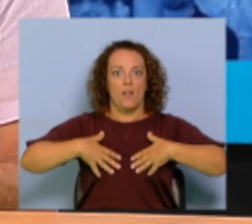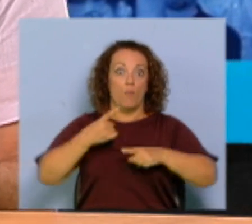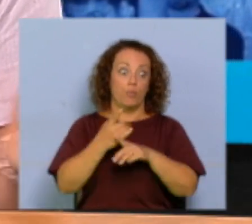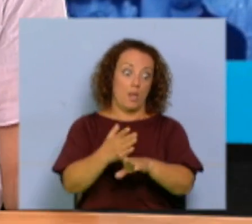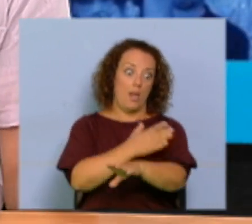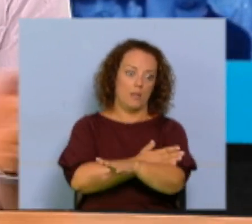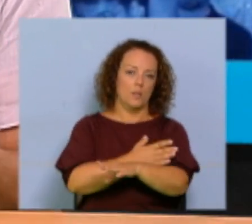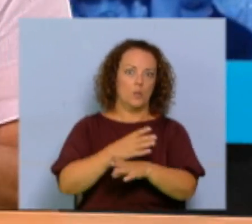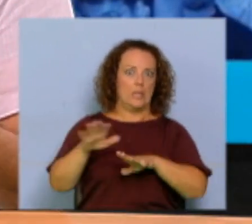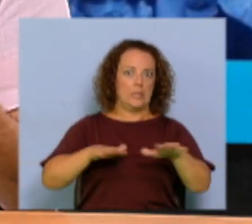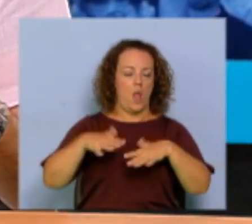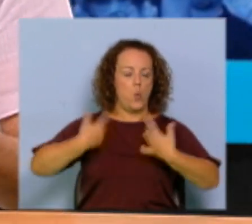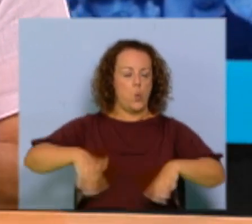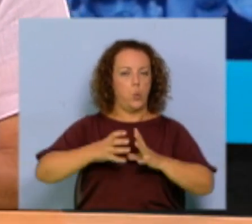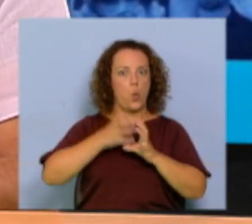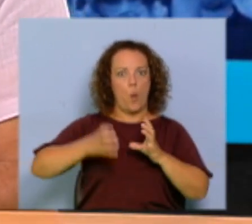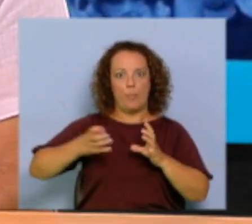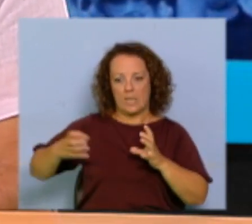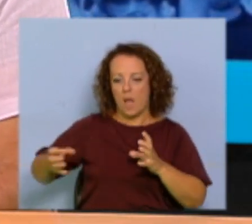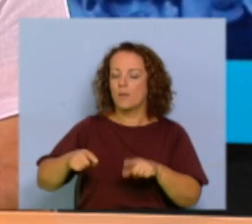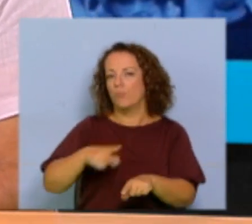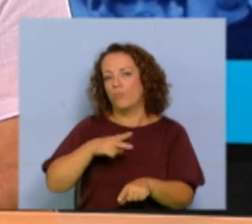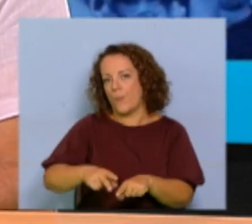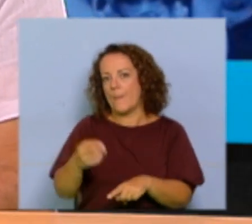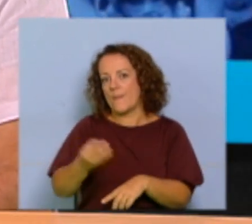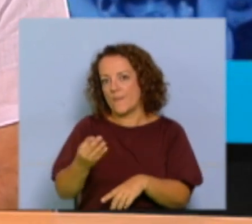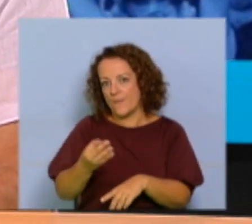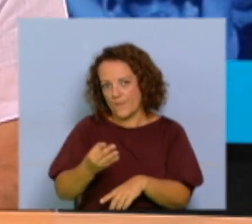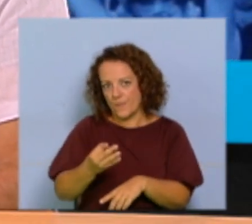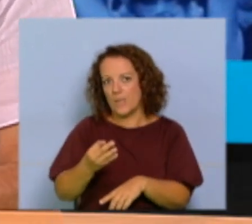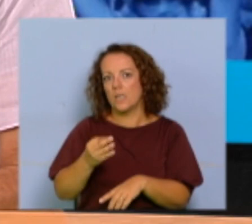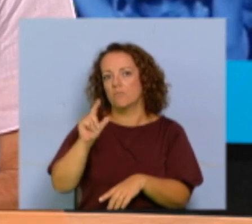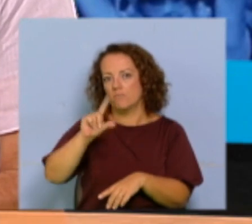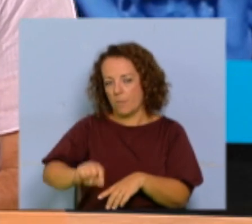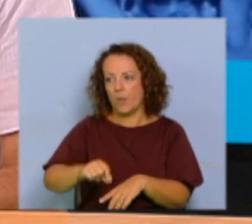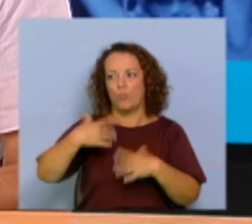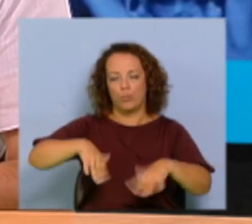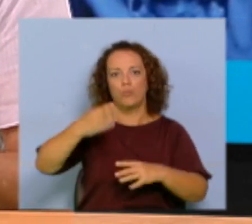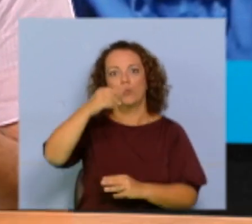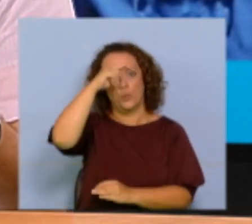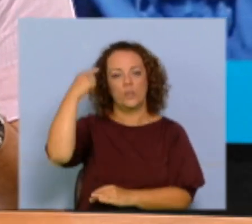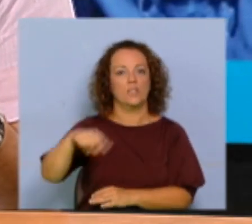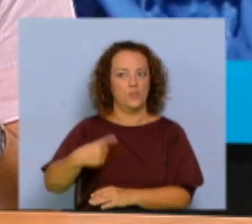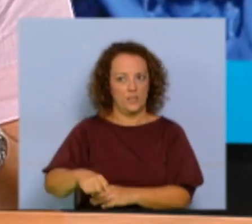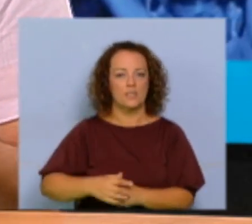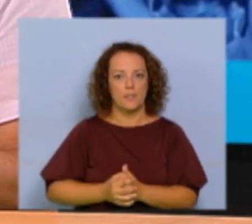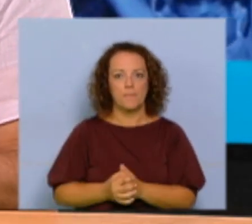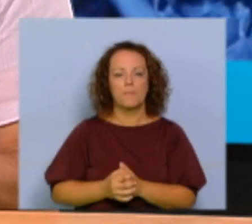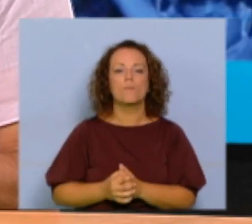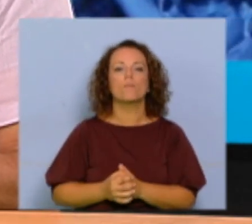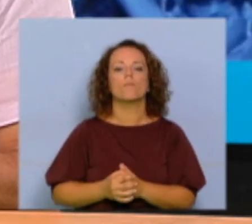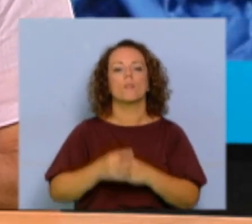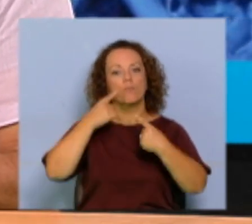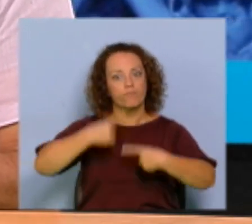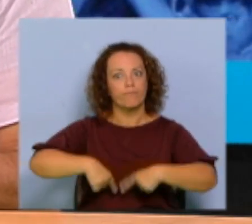Itália, complicadíssimo, e iria ser também em Portugal e noutros sítios também bastante difícil, não é? Lançámos